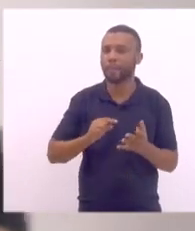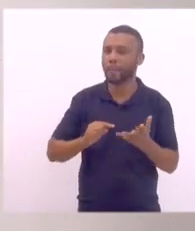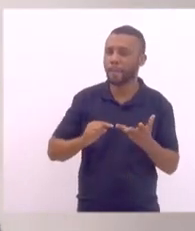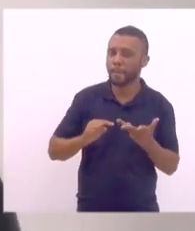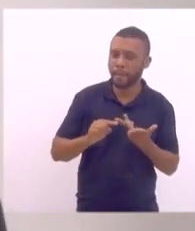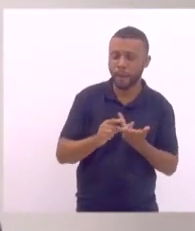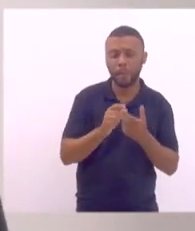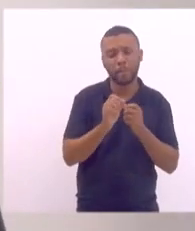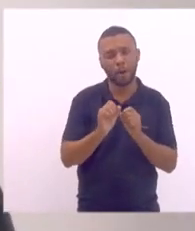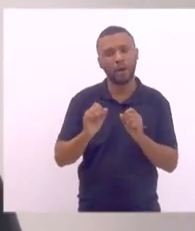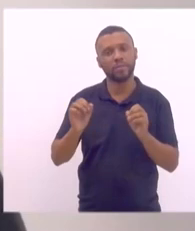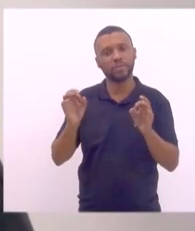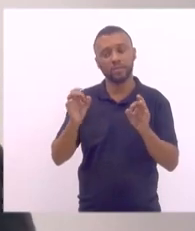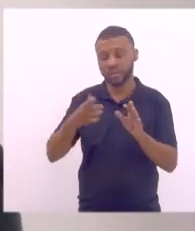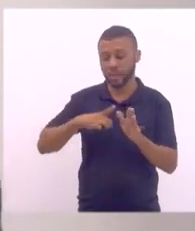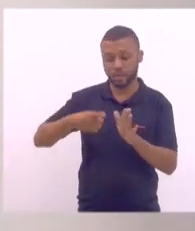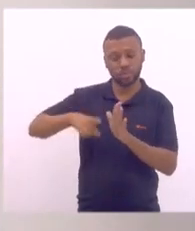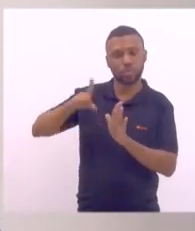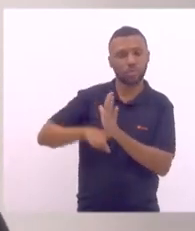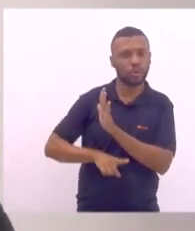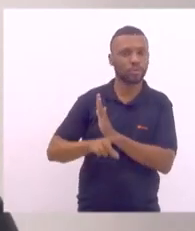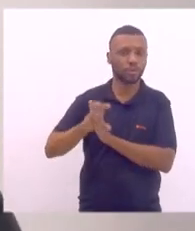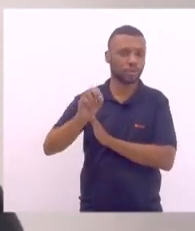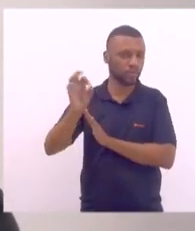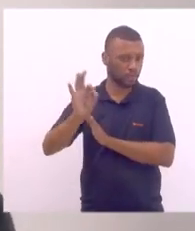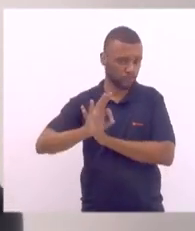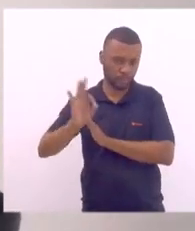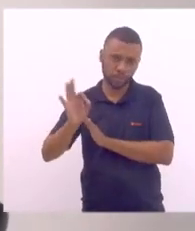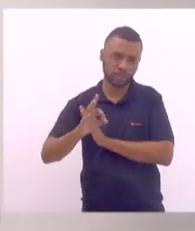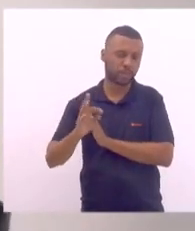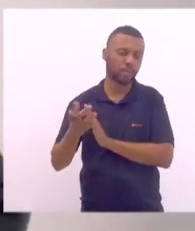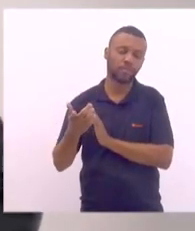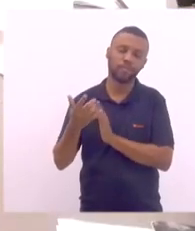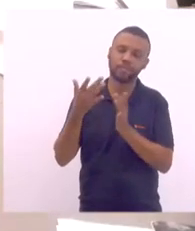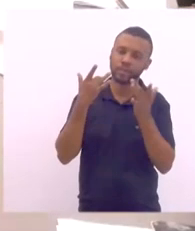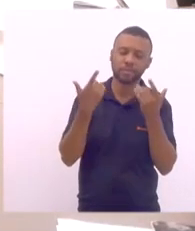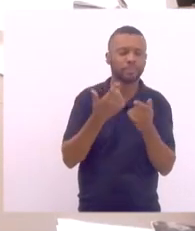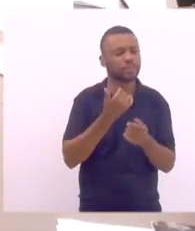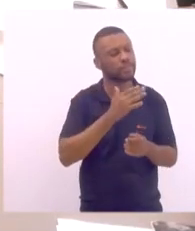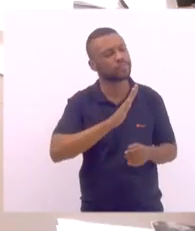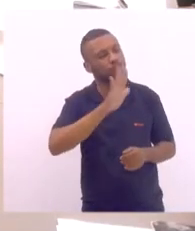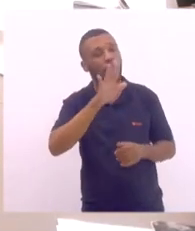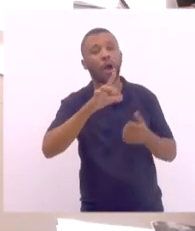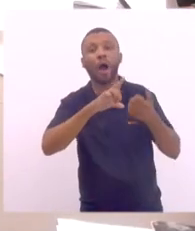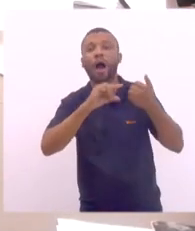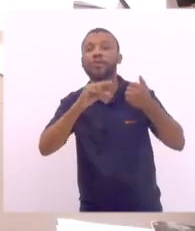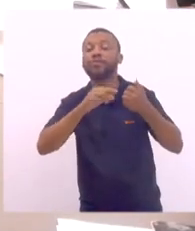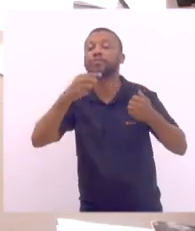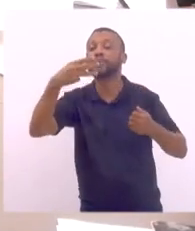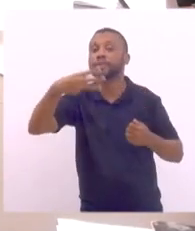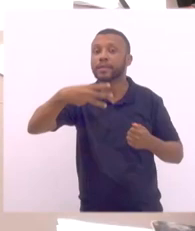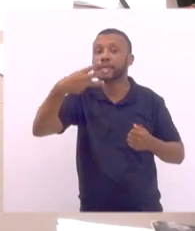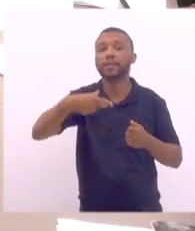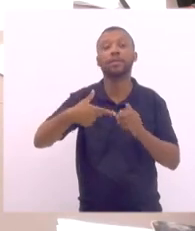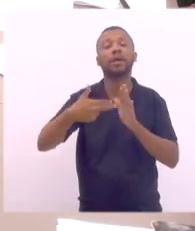pode conceder meia entrada, cinema, teatro. O presidente... O artigo 3º, ele